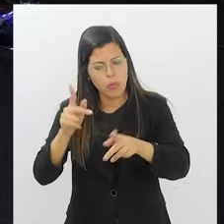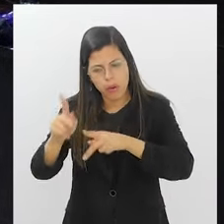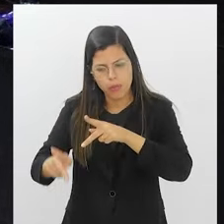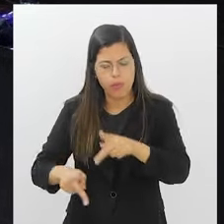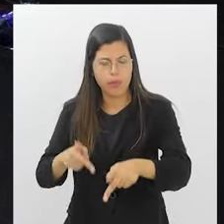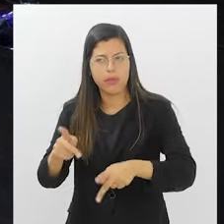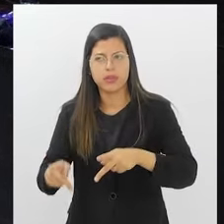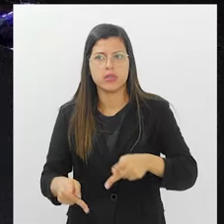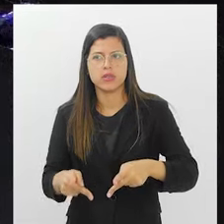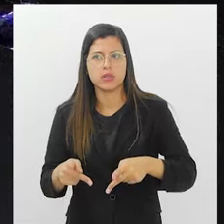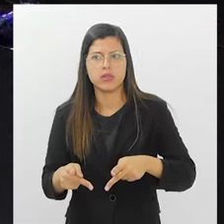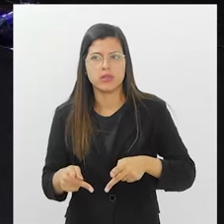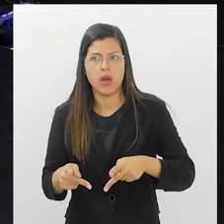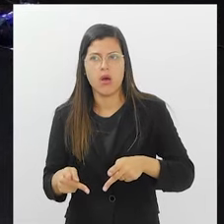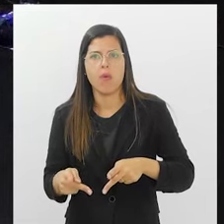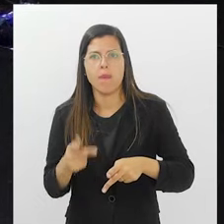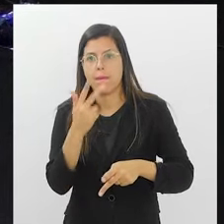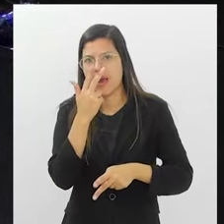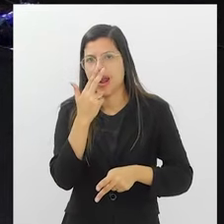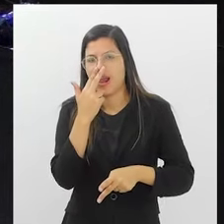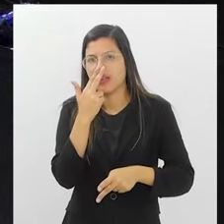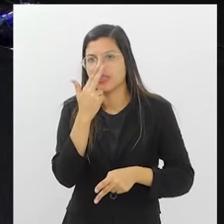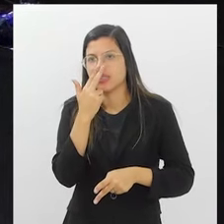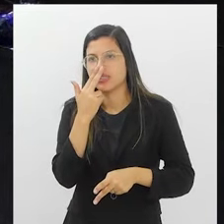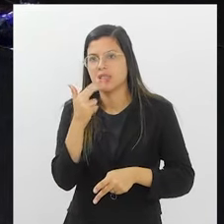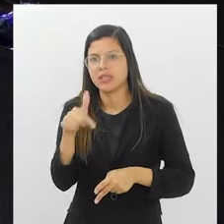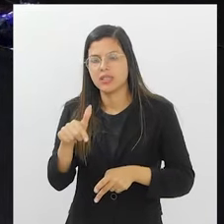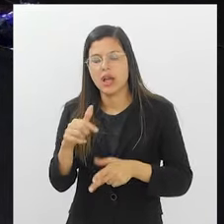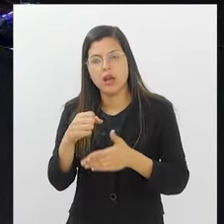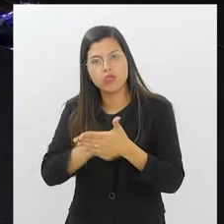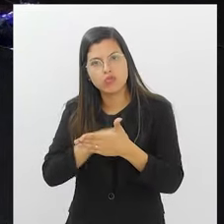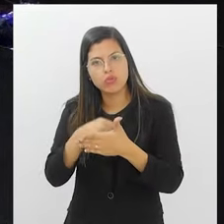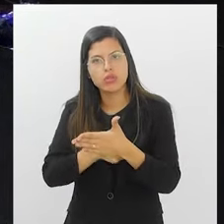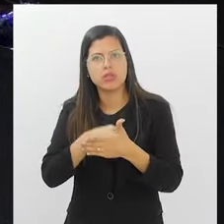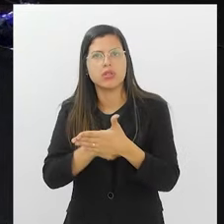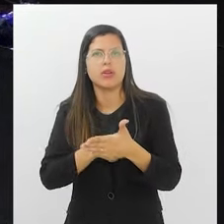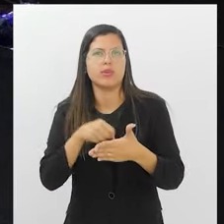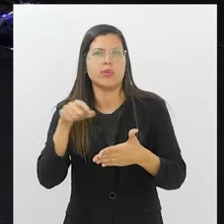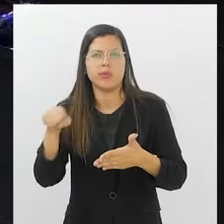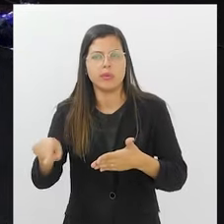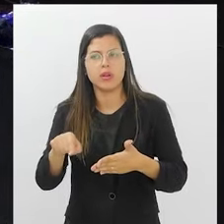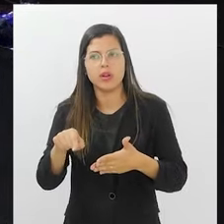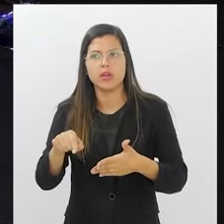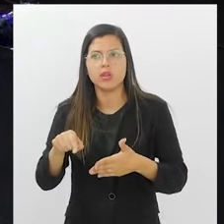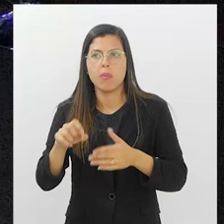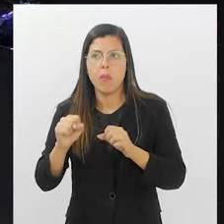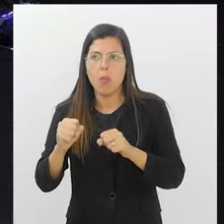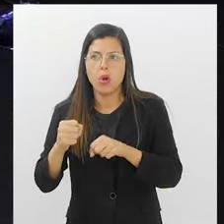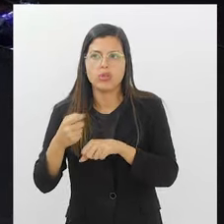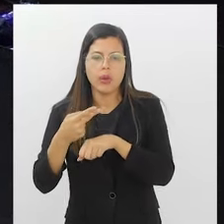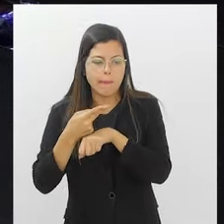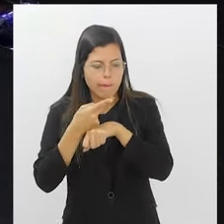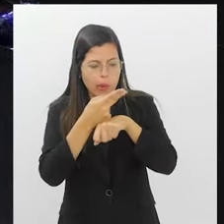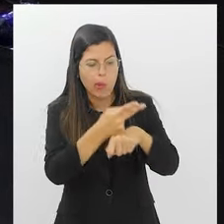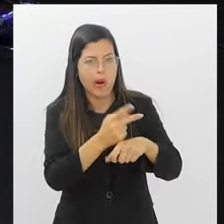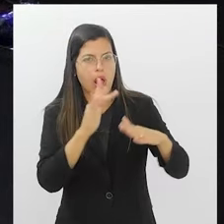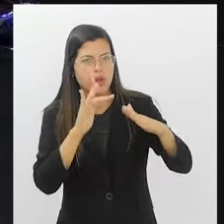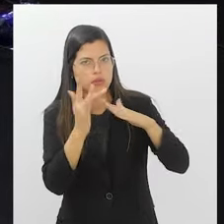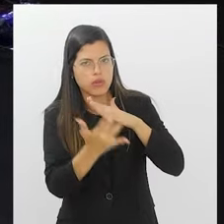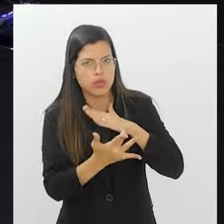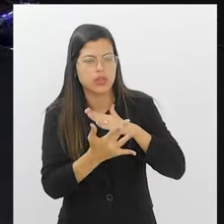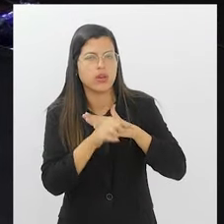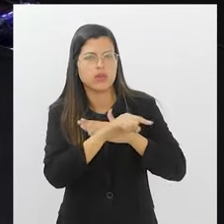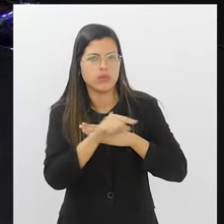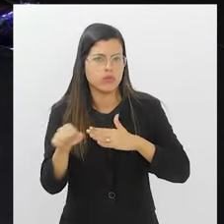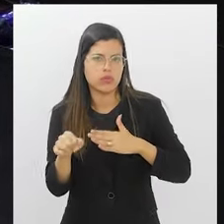né, vocês estão dando voz a eles, que eles possam vir, né, não só vir aqui, mas através também procurar redes sociais de vocês, né,